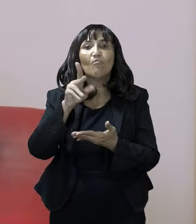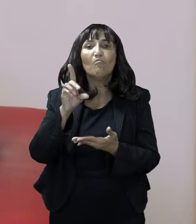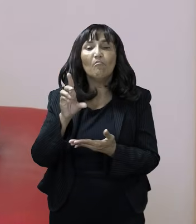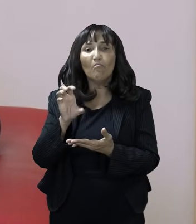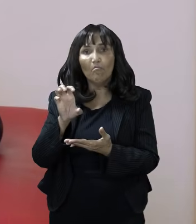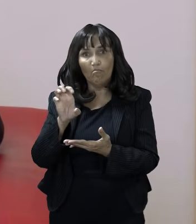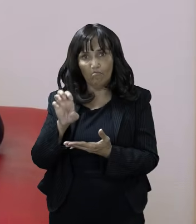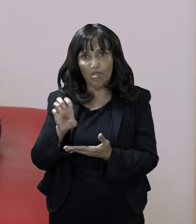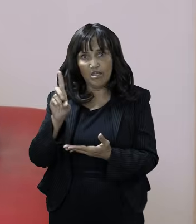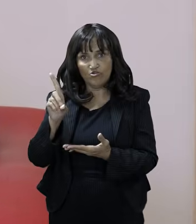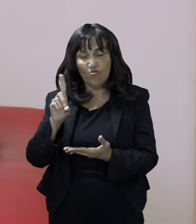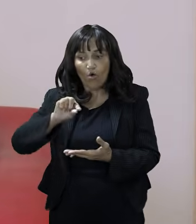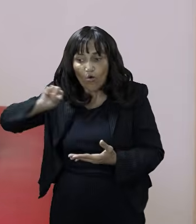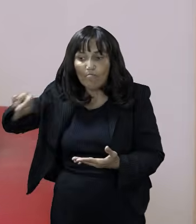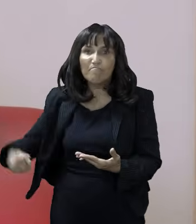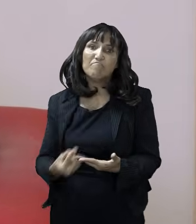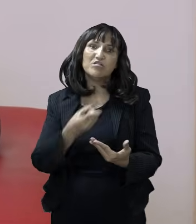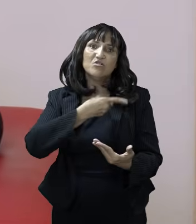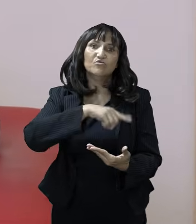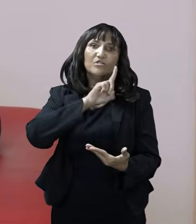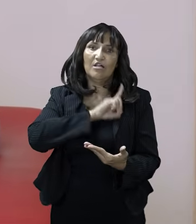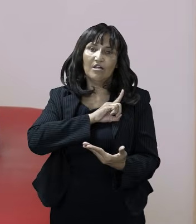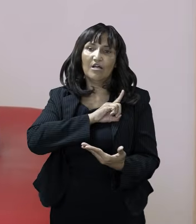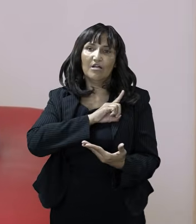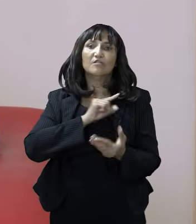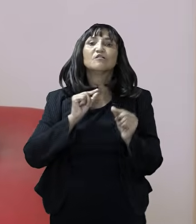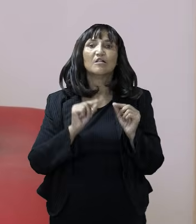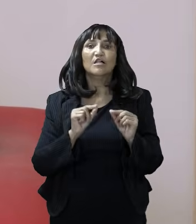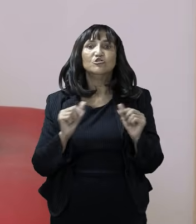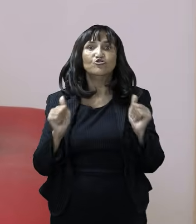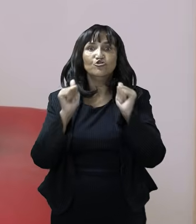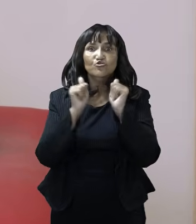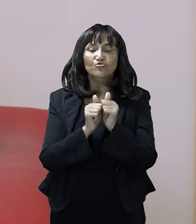1.000 delegados, né? Que elegeu o Edinho e essa direção.